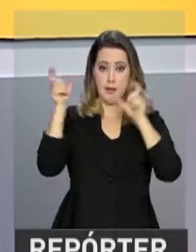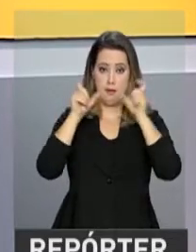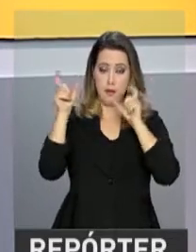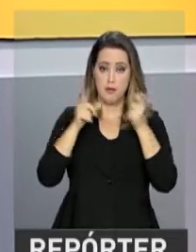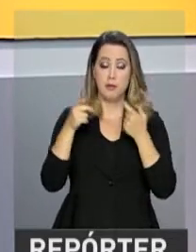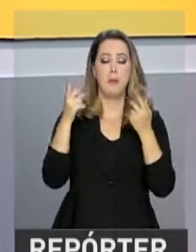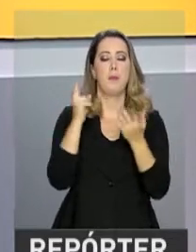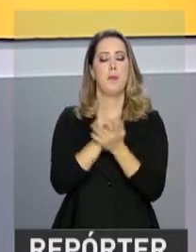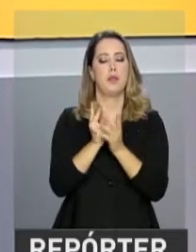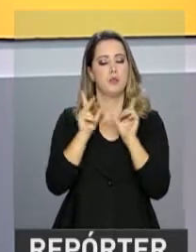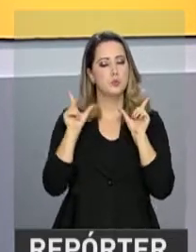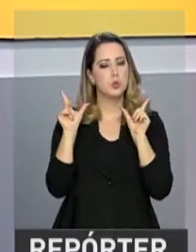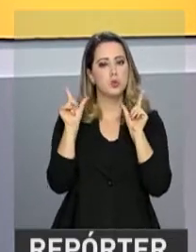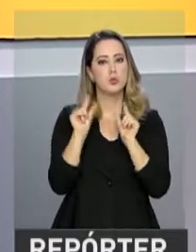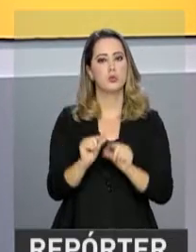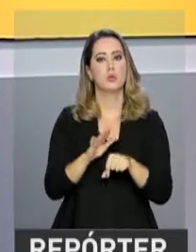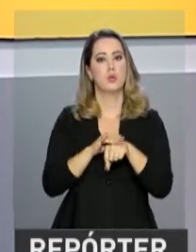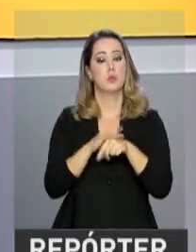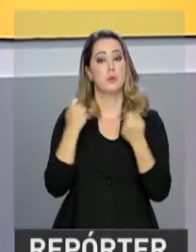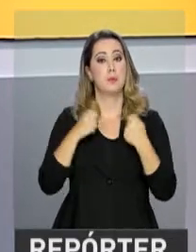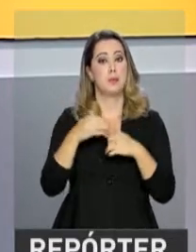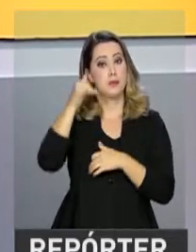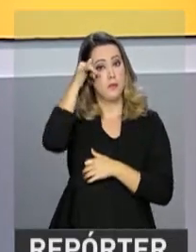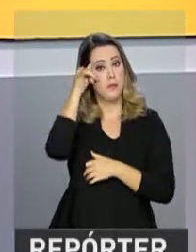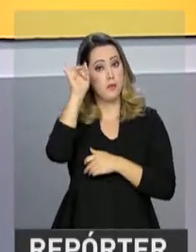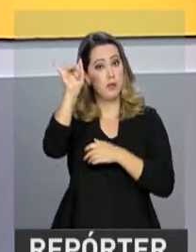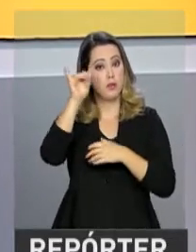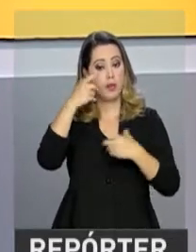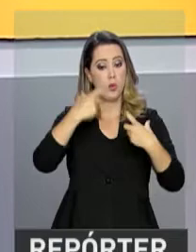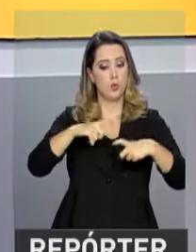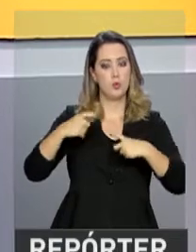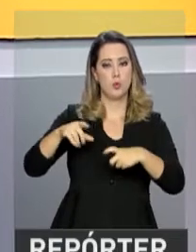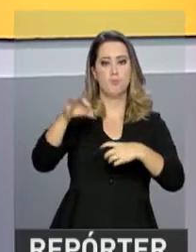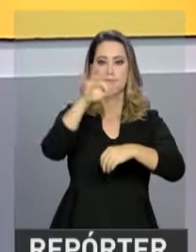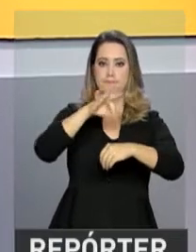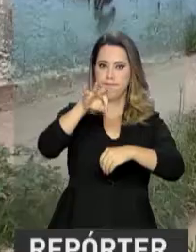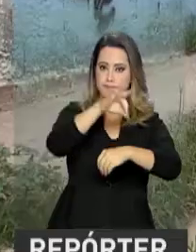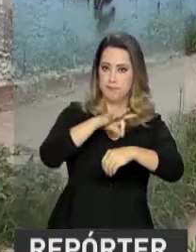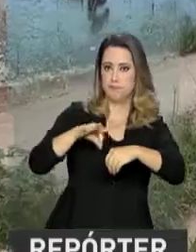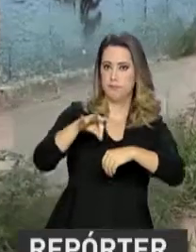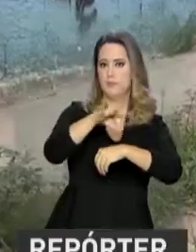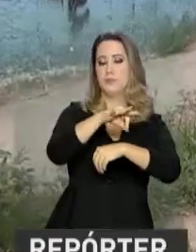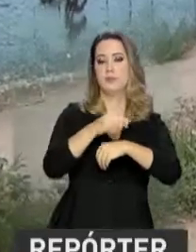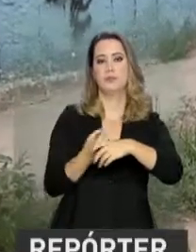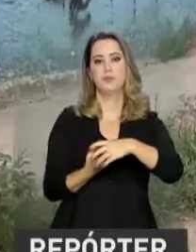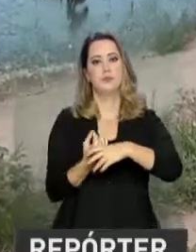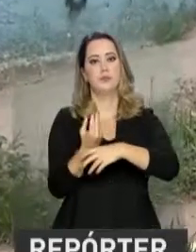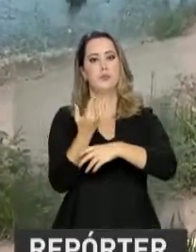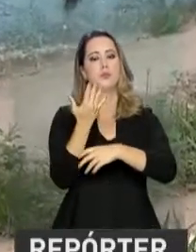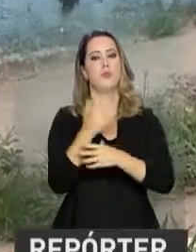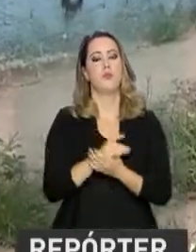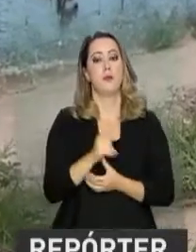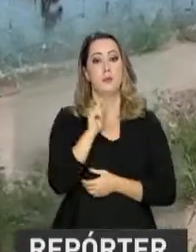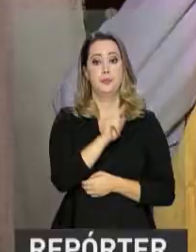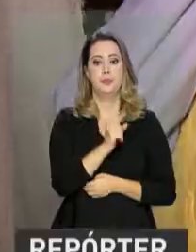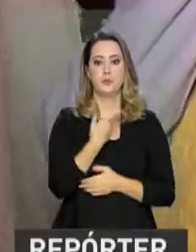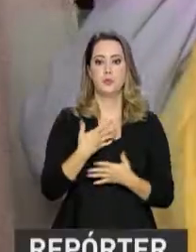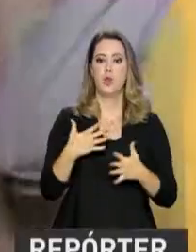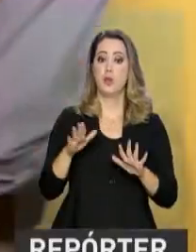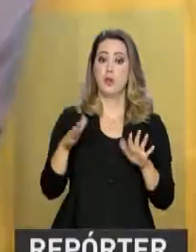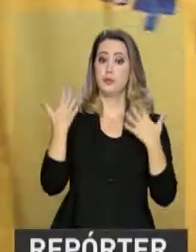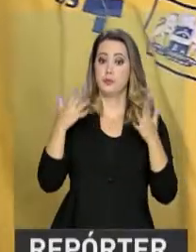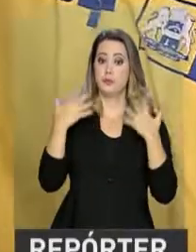é preciso reforçar o combate aos focos do mosquito aedes aegypti o verão está chegando